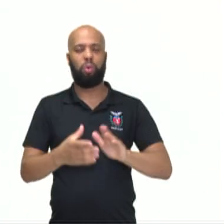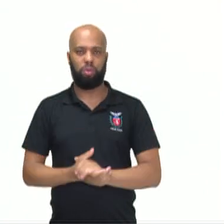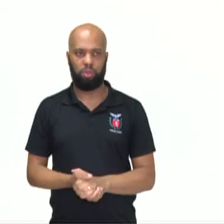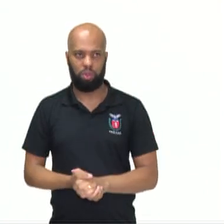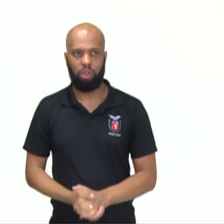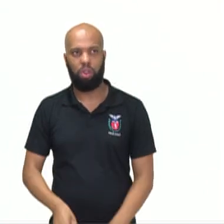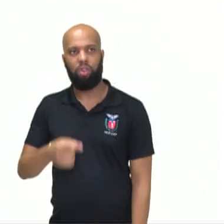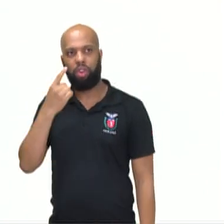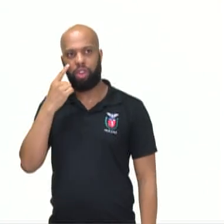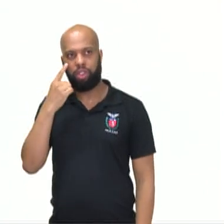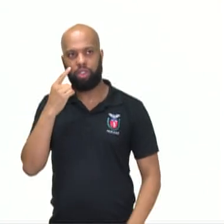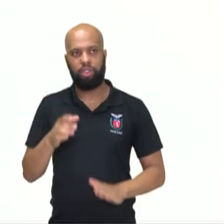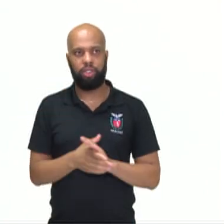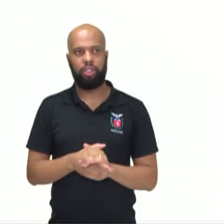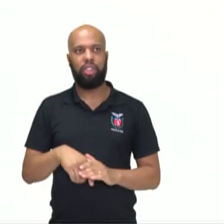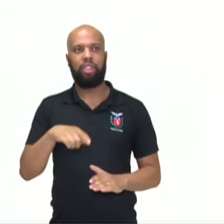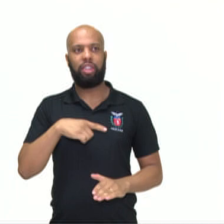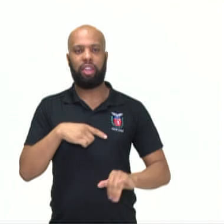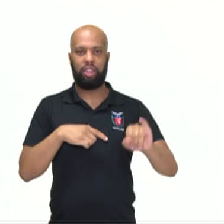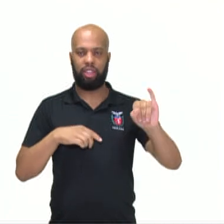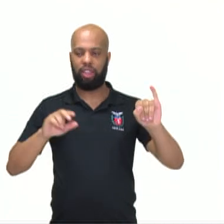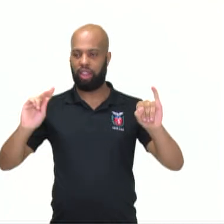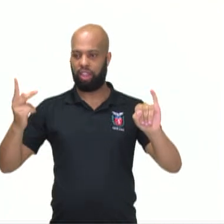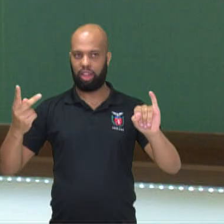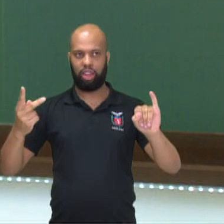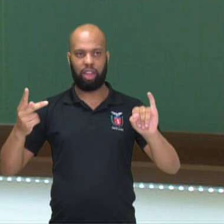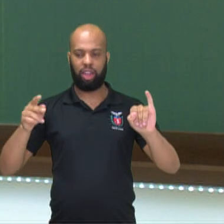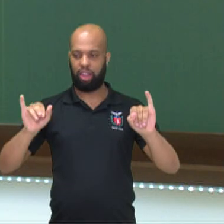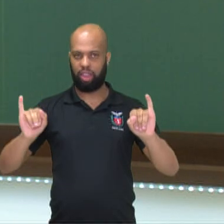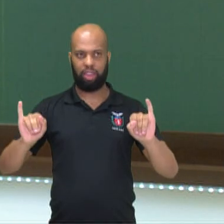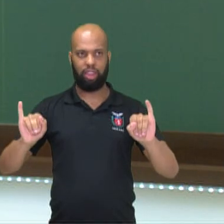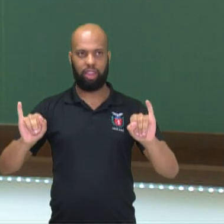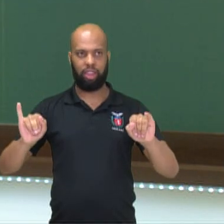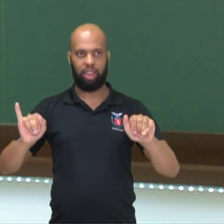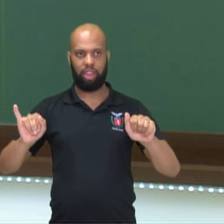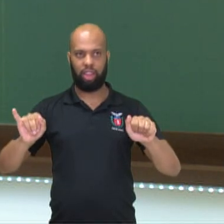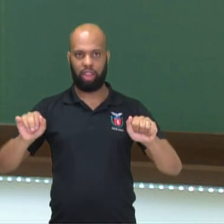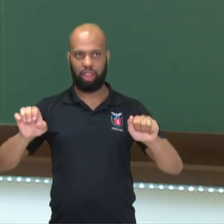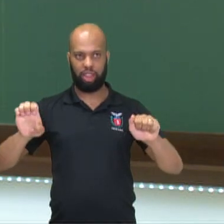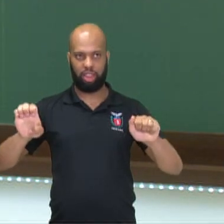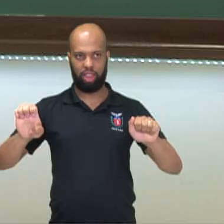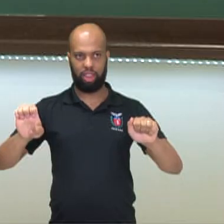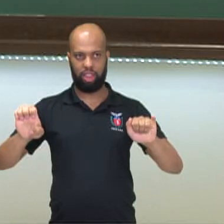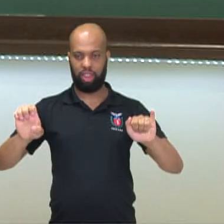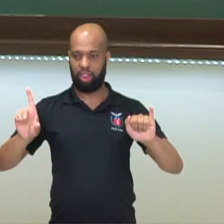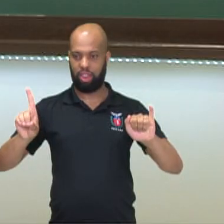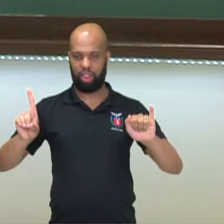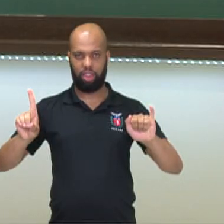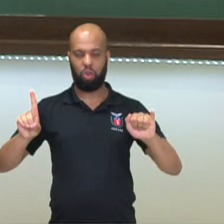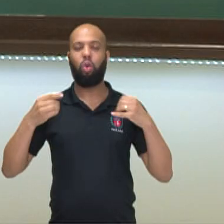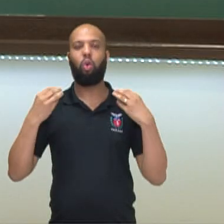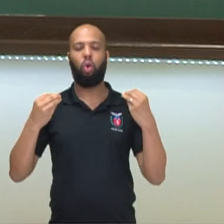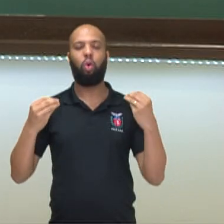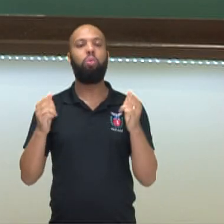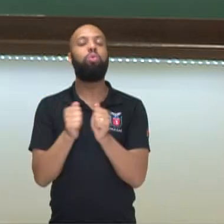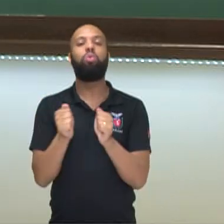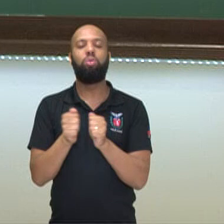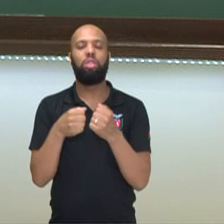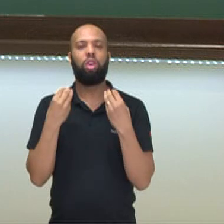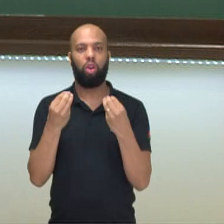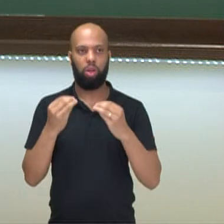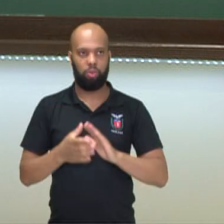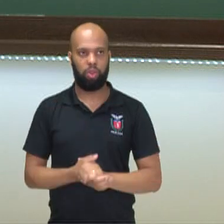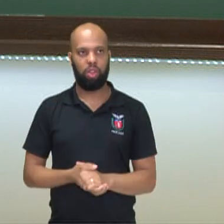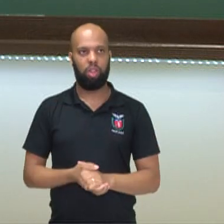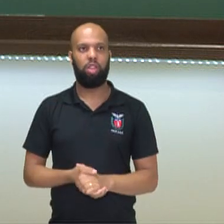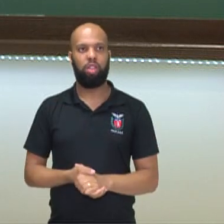antidemocrático. Tá lá, ó. I-H, I-I, A-E, I-D. Vimos anteriormente, mas vamos